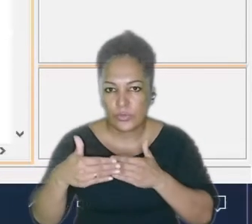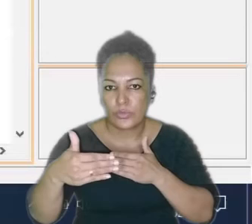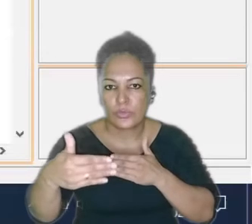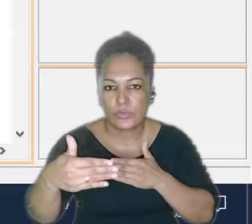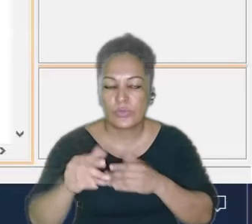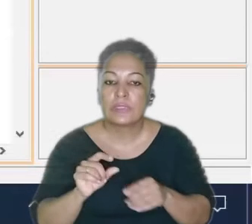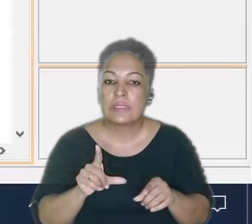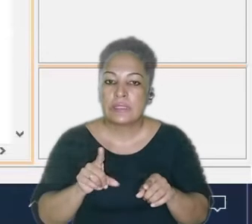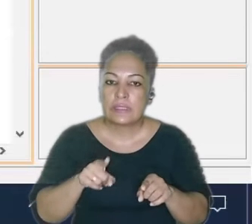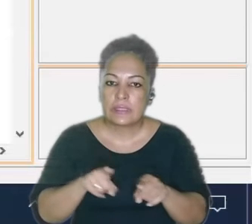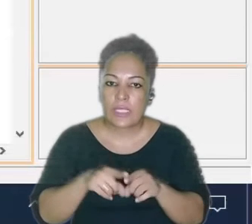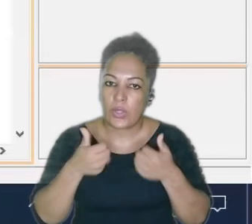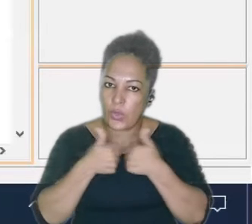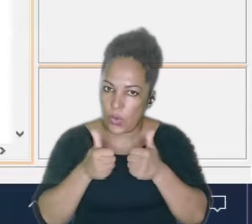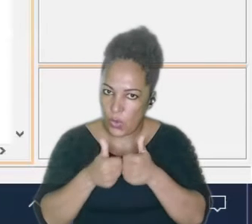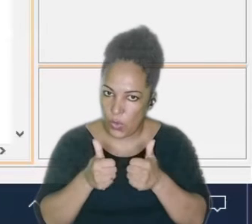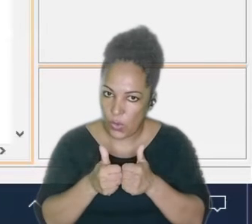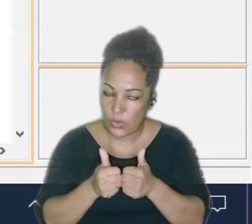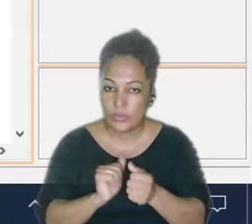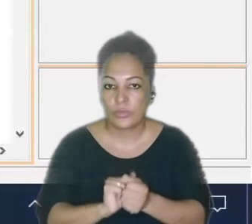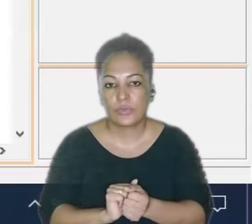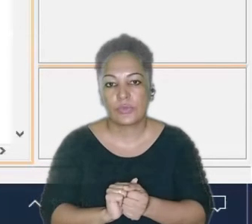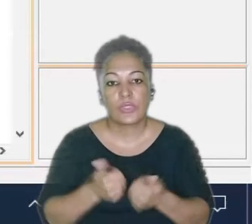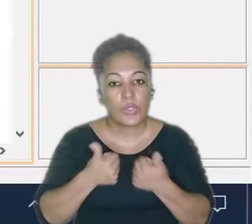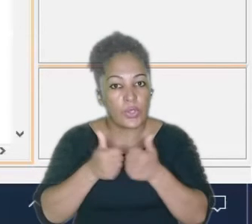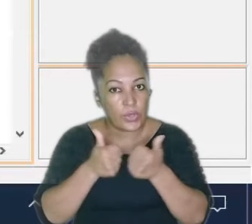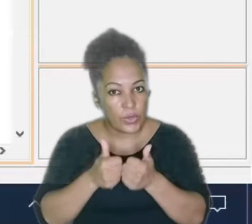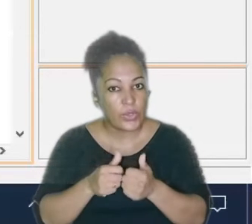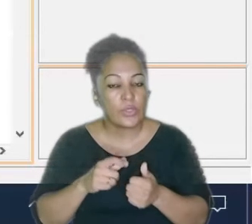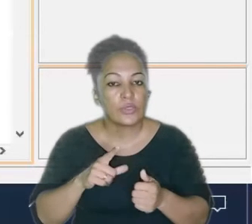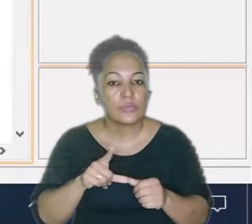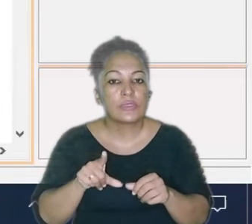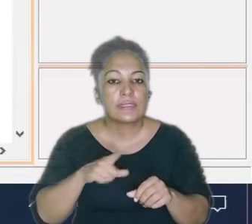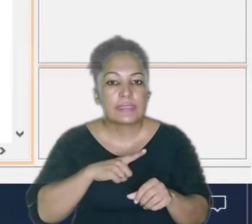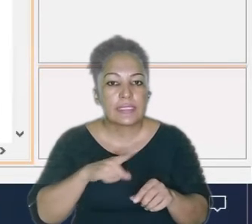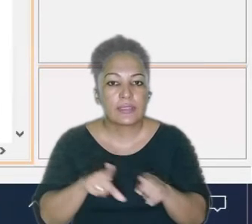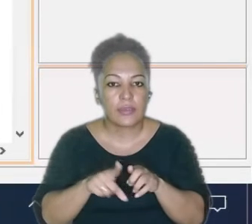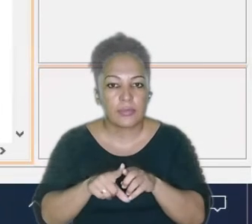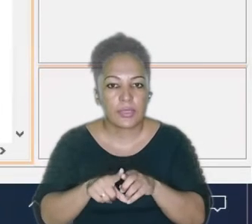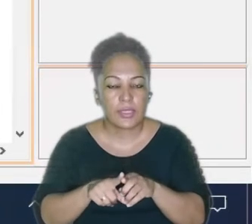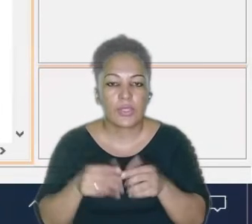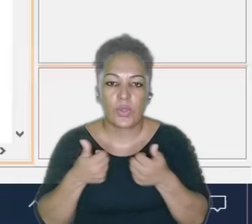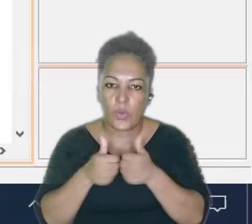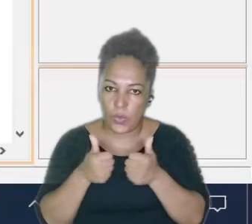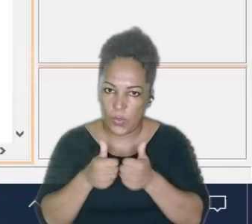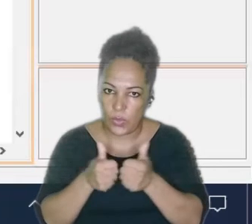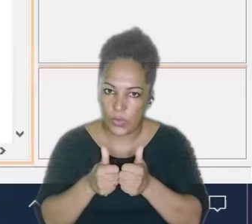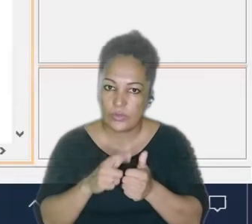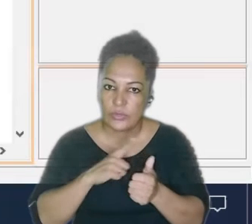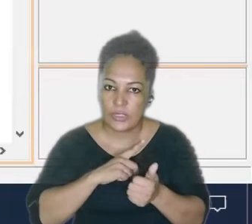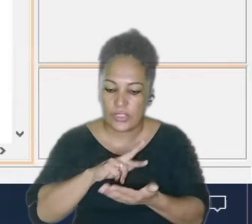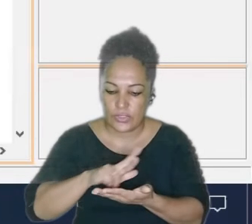trecho é composto por ônibus e o ônibus está composto o